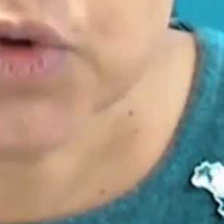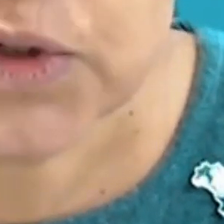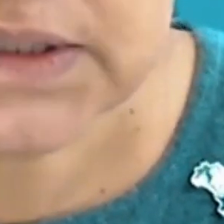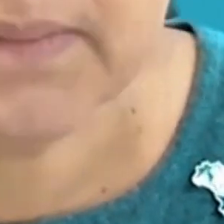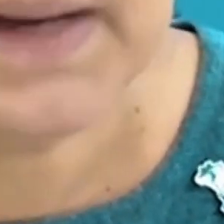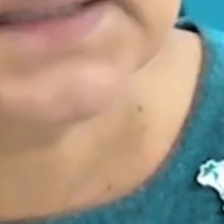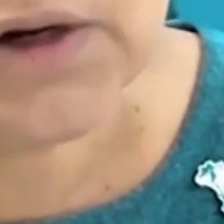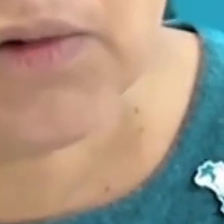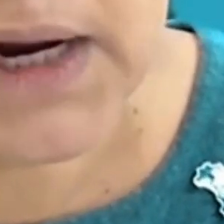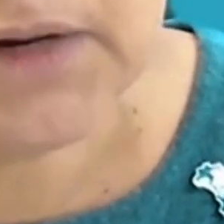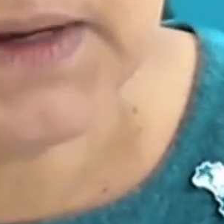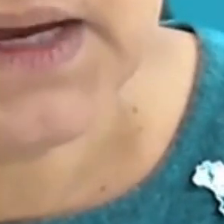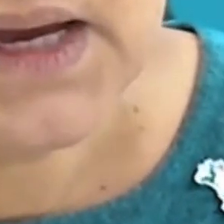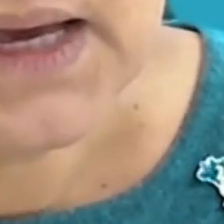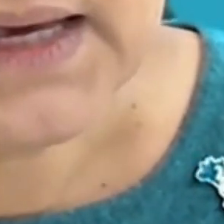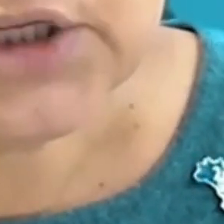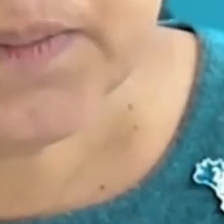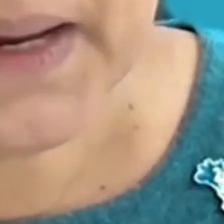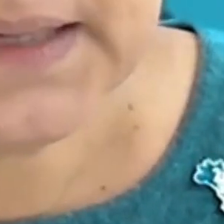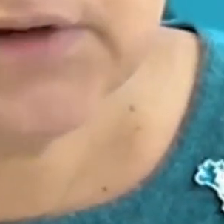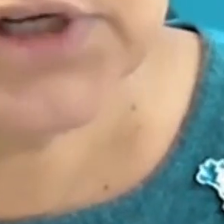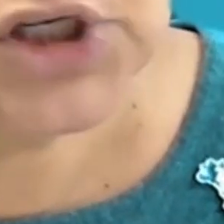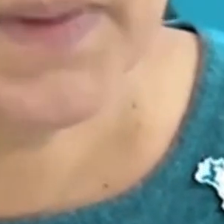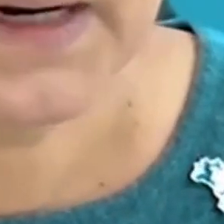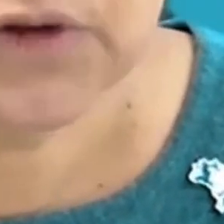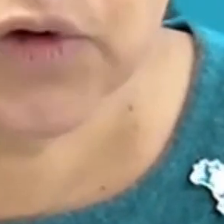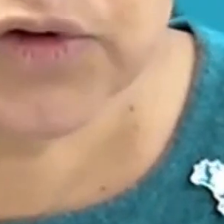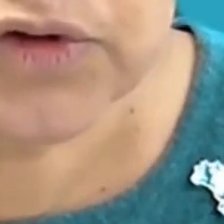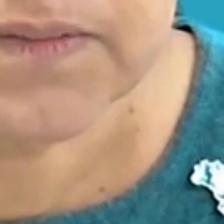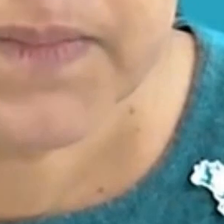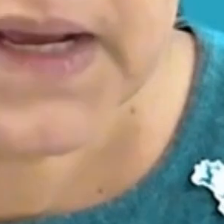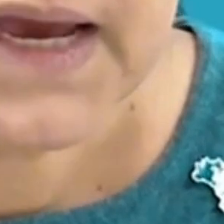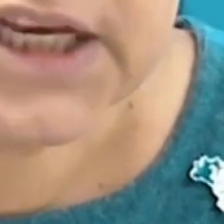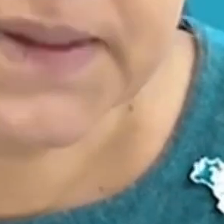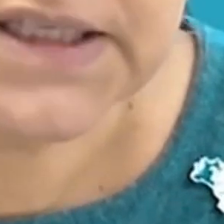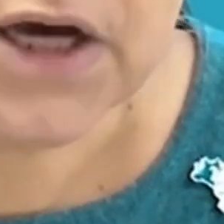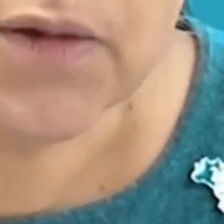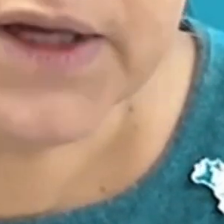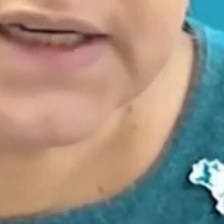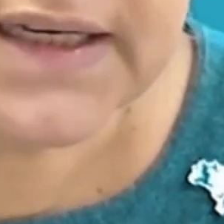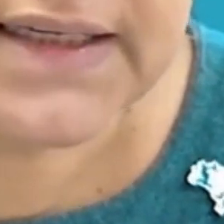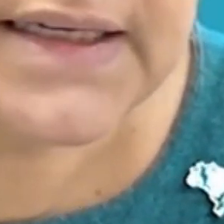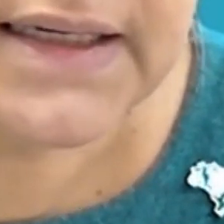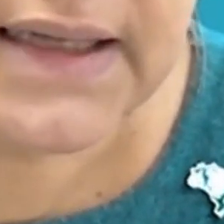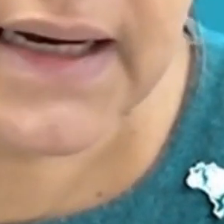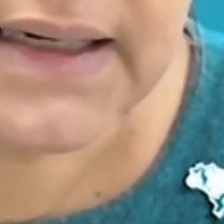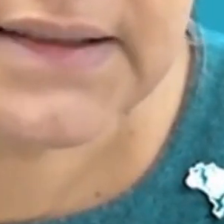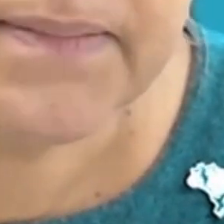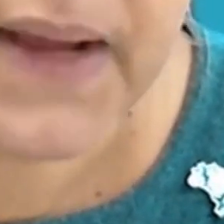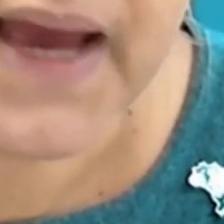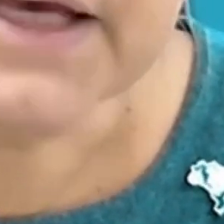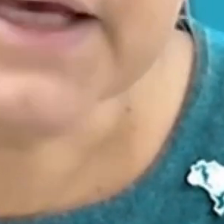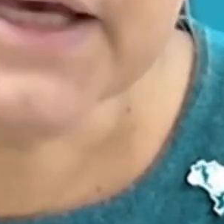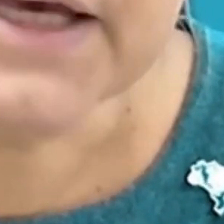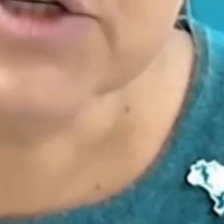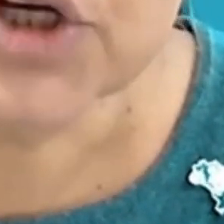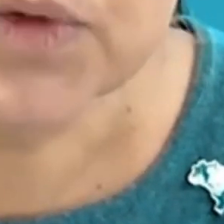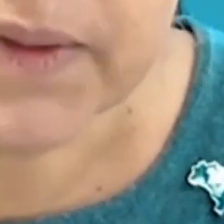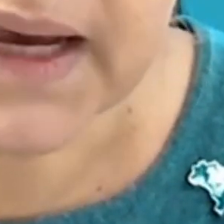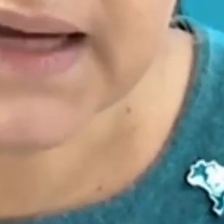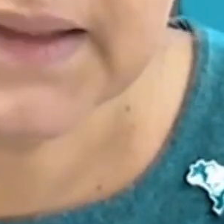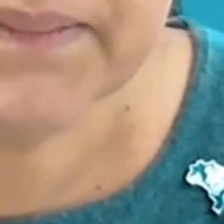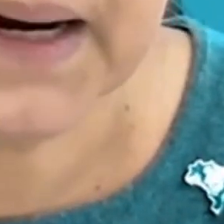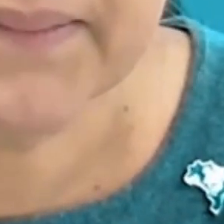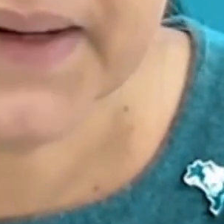distribuição mais justa, mais equânime, e que a superação seja para todos, especialmente das crises sanitárias. É